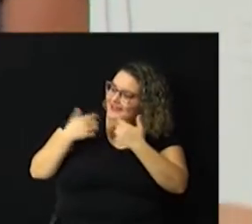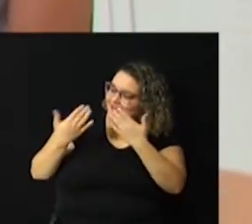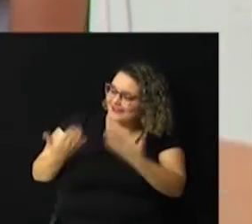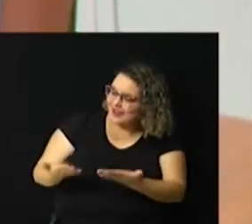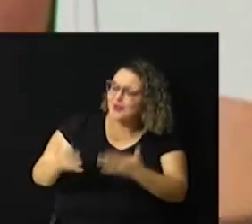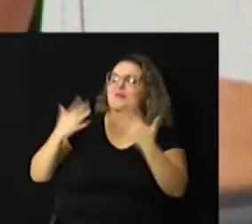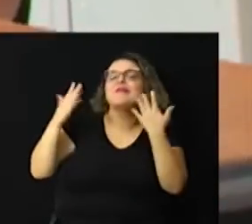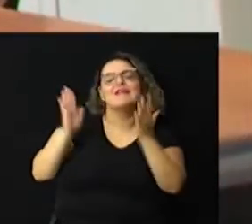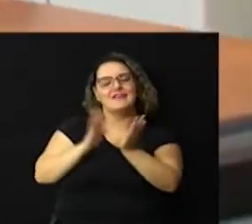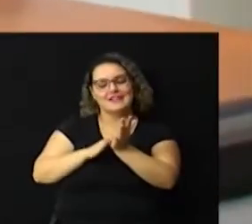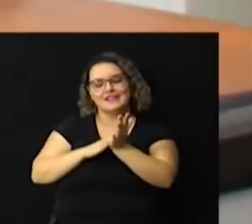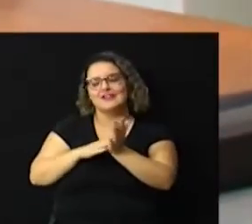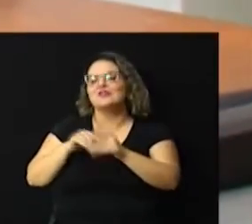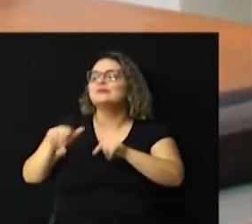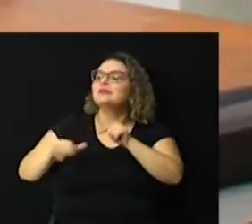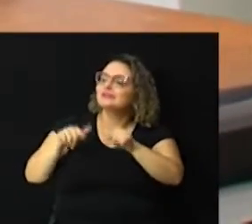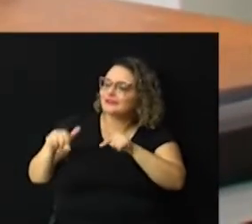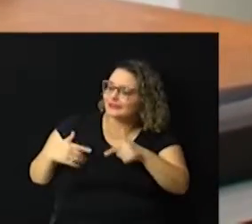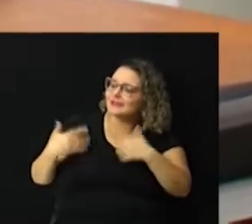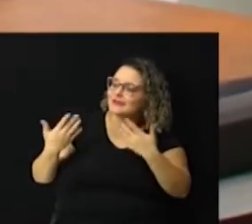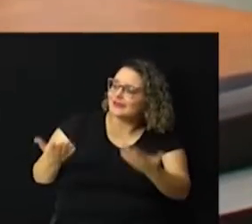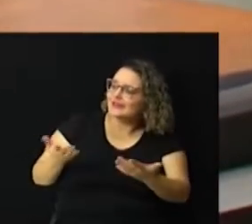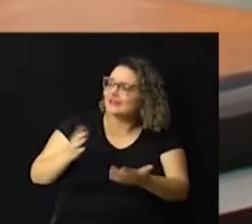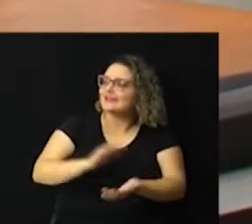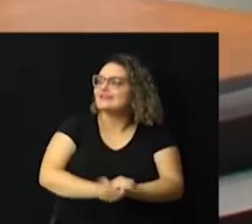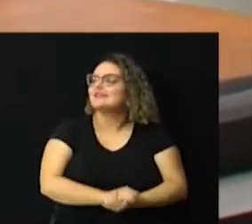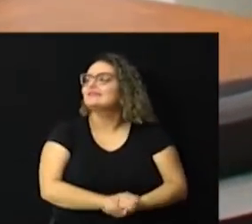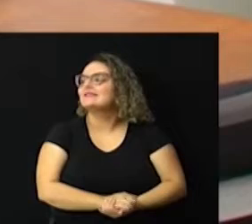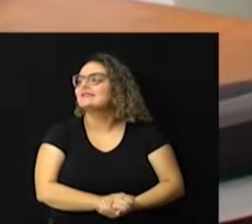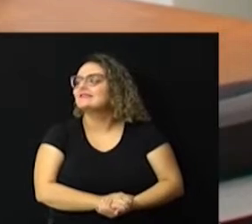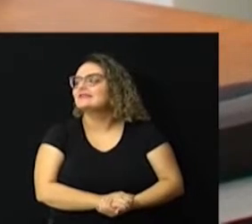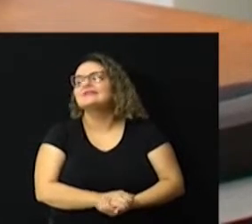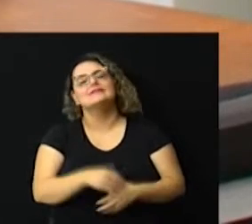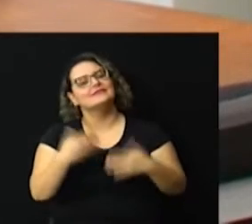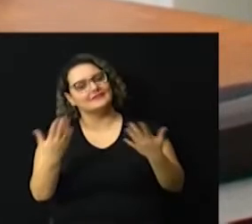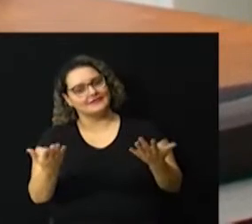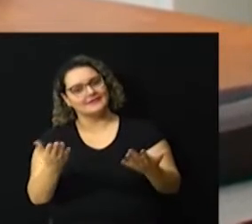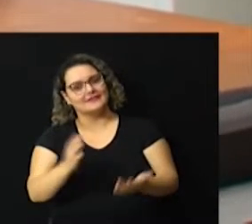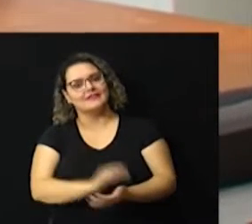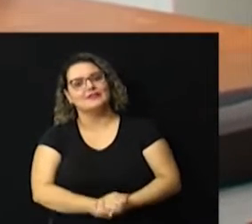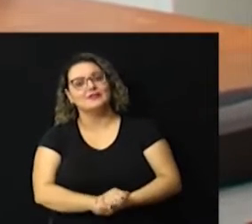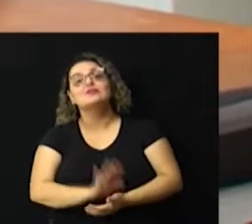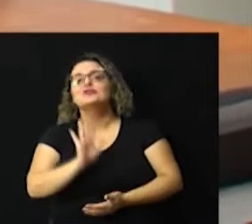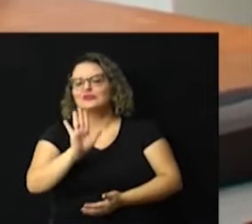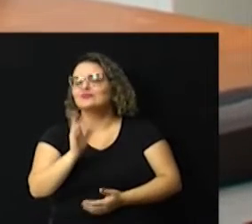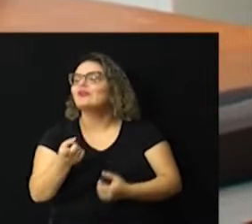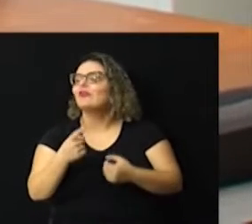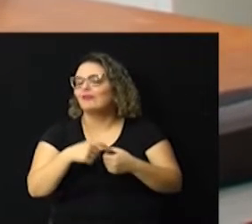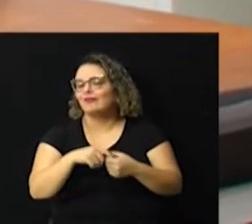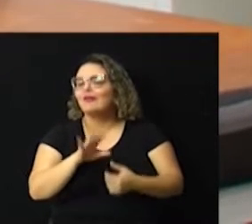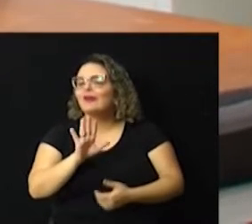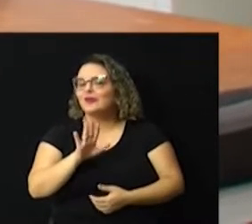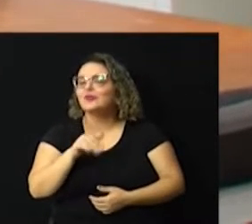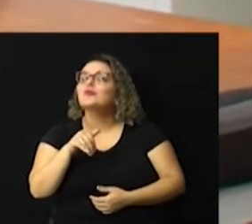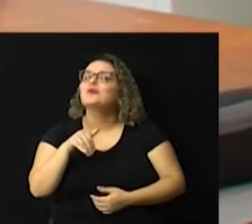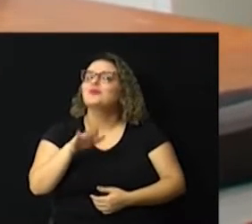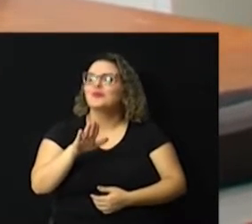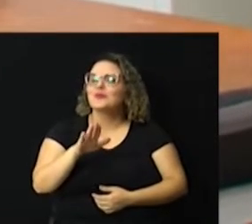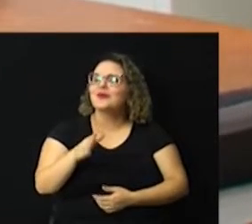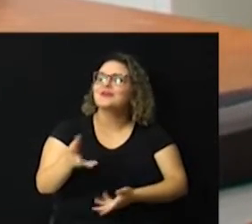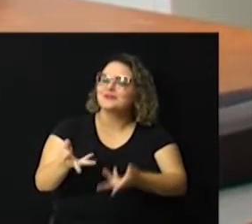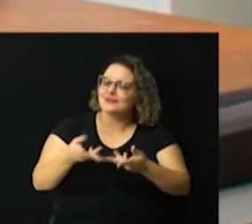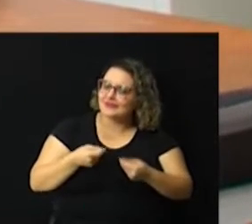viu, Davi? Parabéns aí pelo trabalho, tá bom? É isso aí, pessoal. Já já eu volto aqui com mais